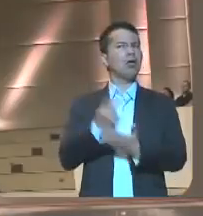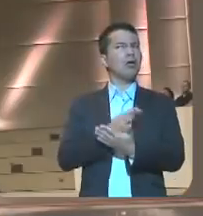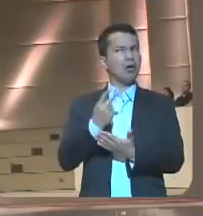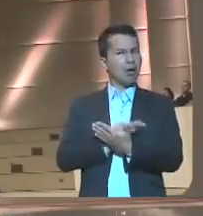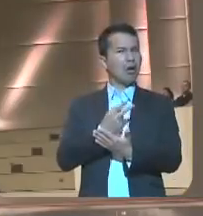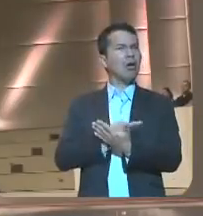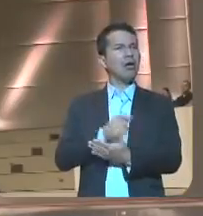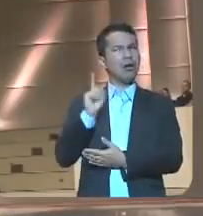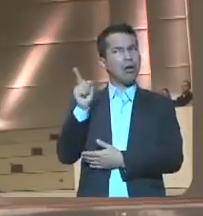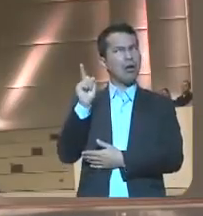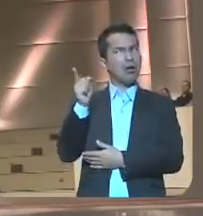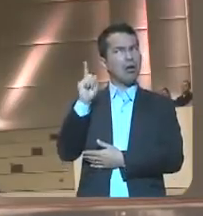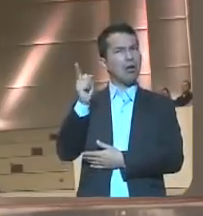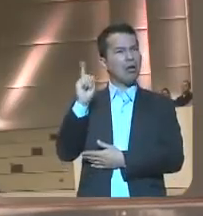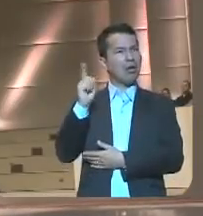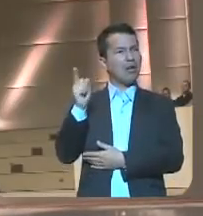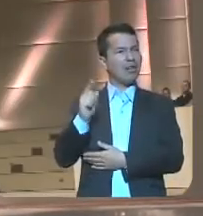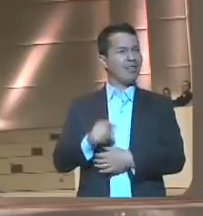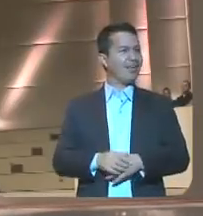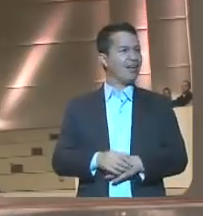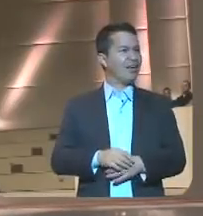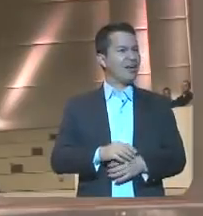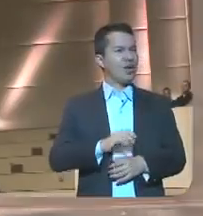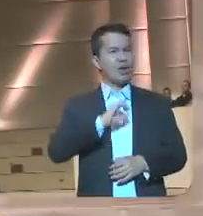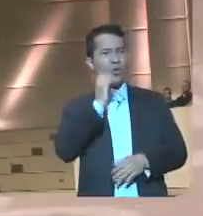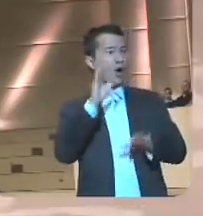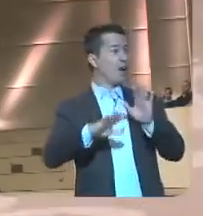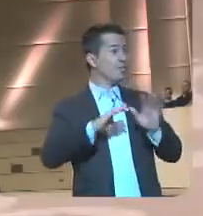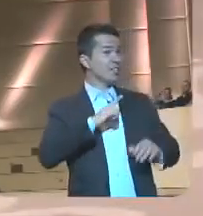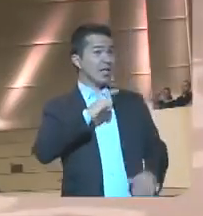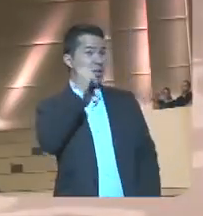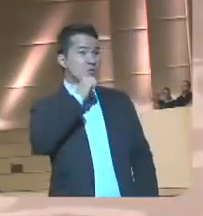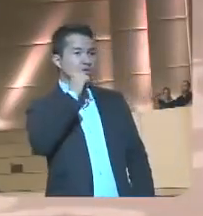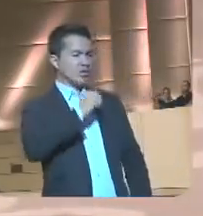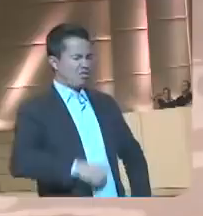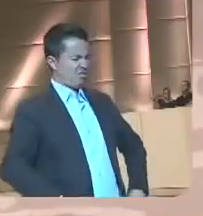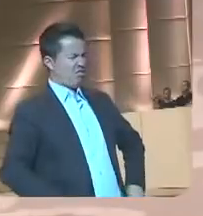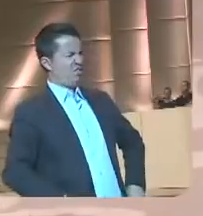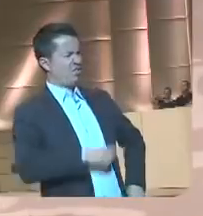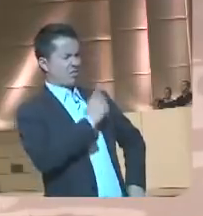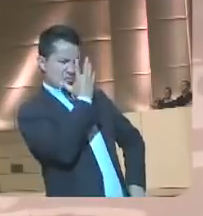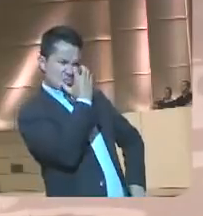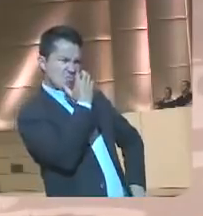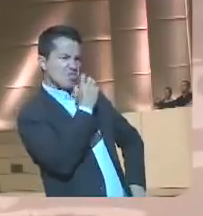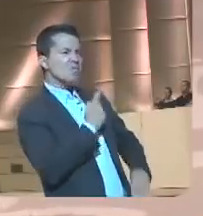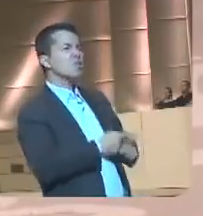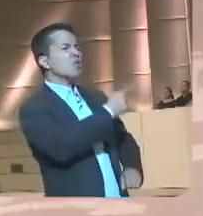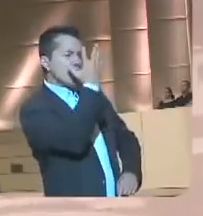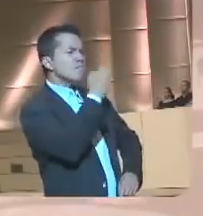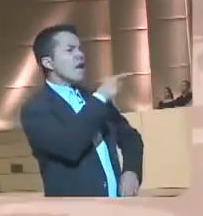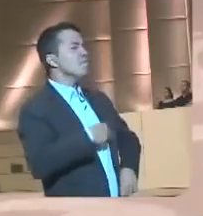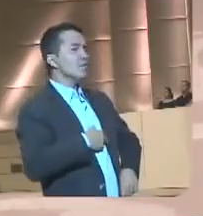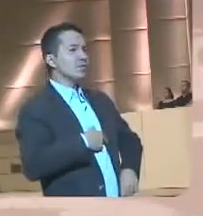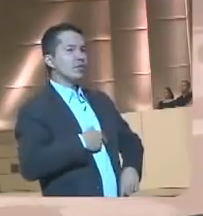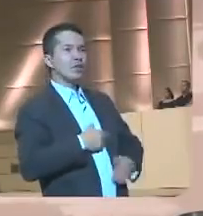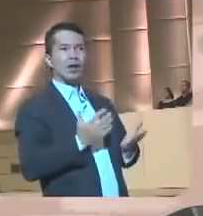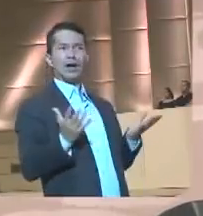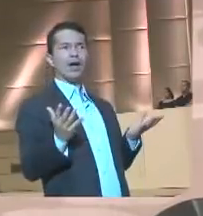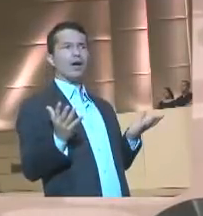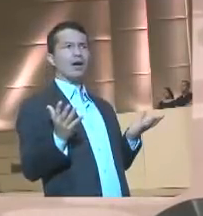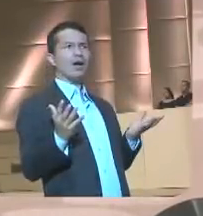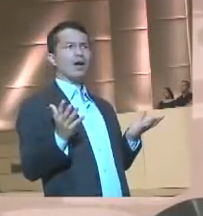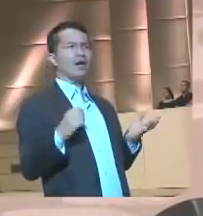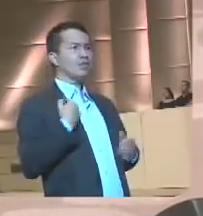o de cada um que está carrancudo a mulher dizer assim que eu fiz de errado porque a gente